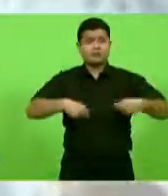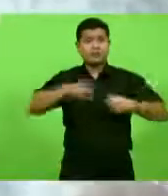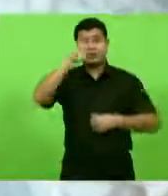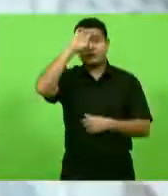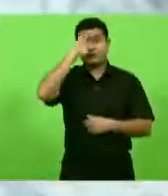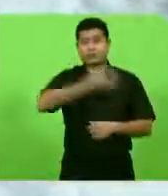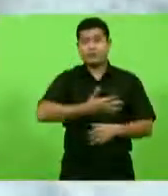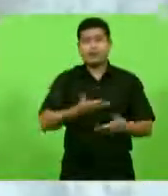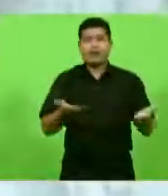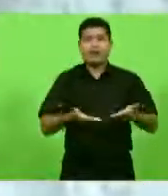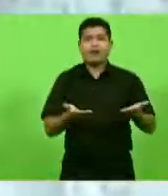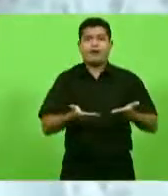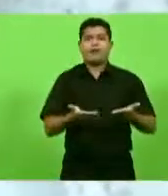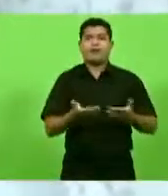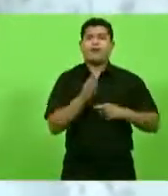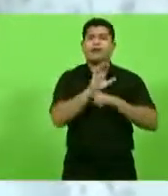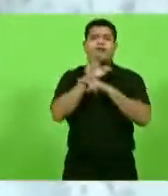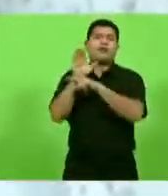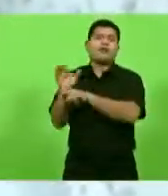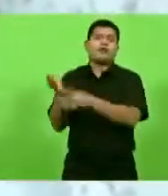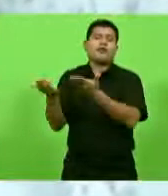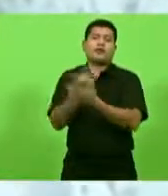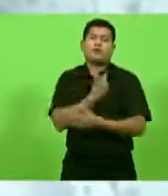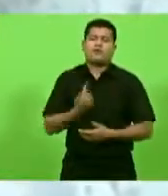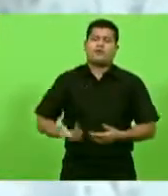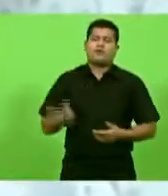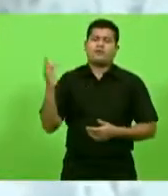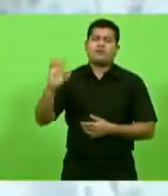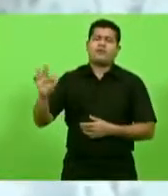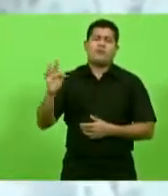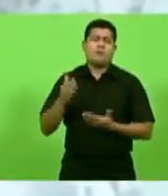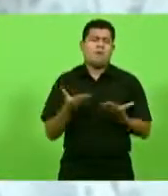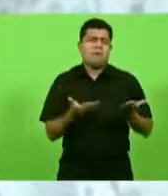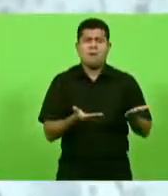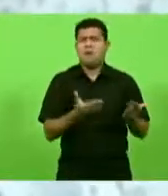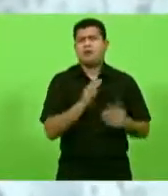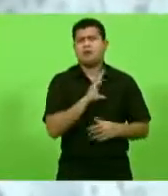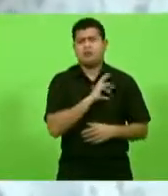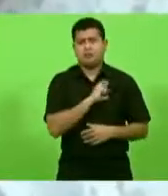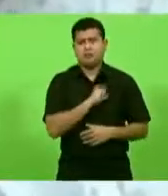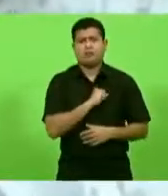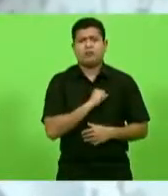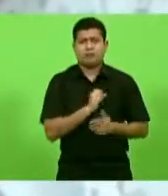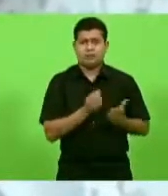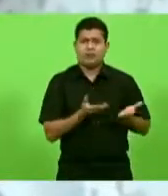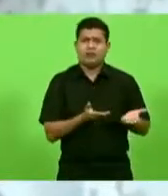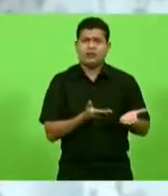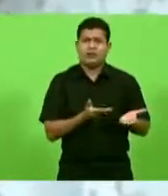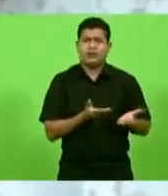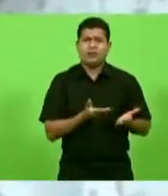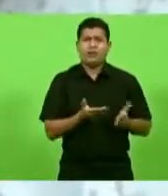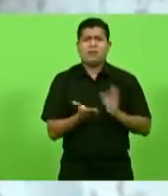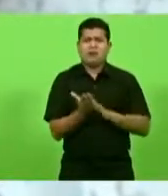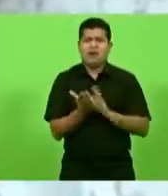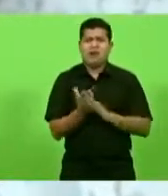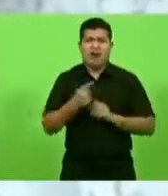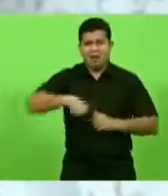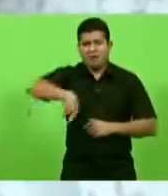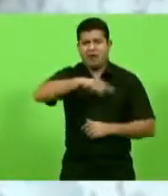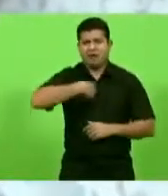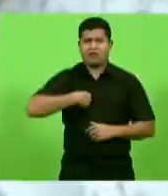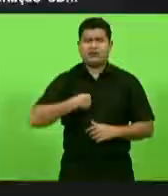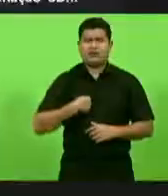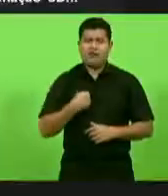bancar o governo federal. Que amor. Mas que amor. Parabéns para nós. Era o que eu tinha para